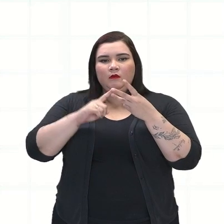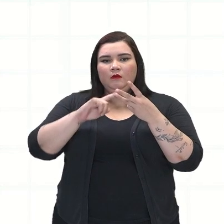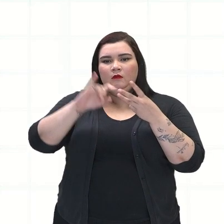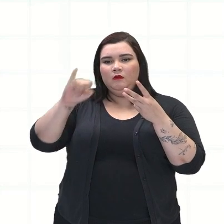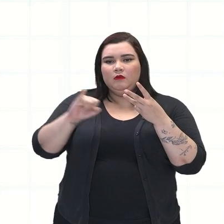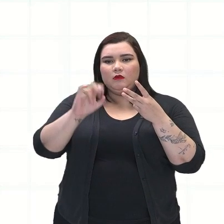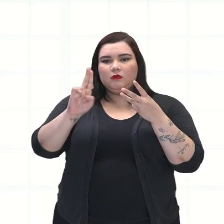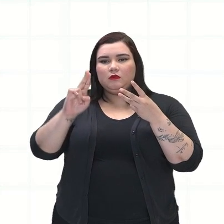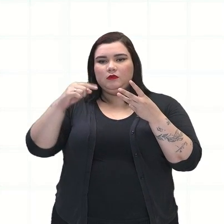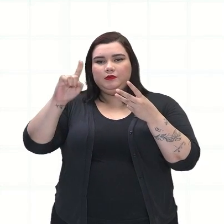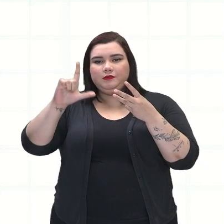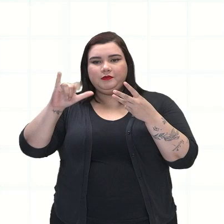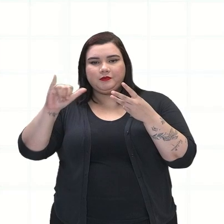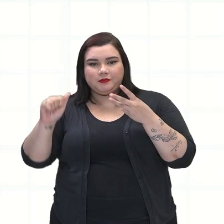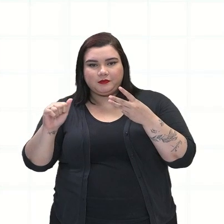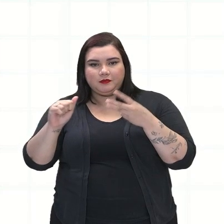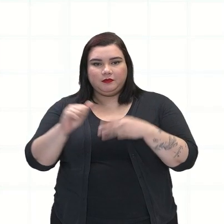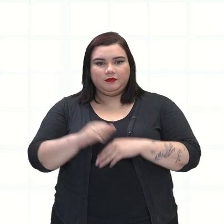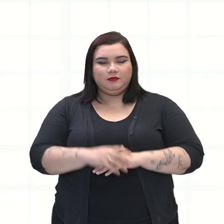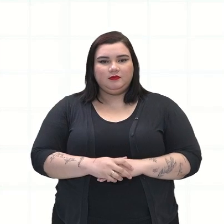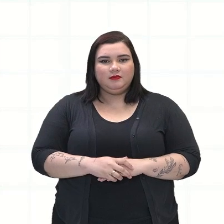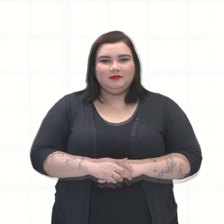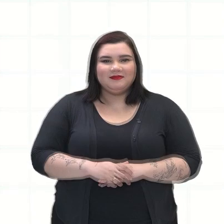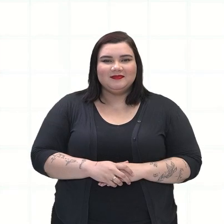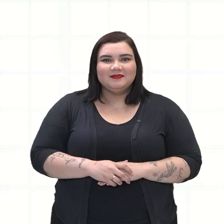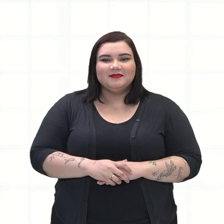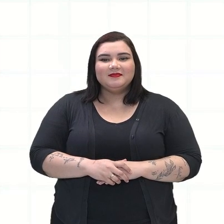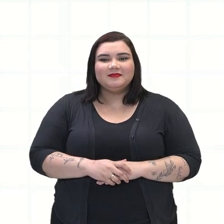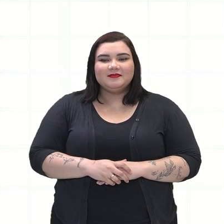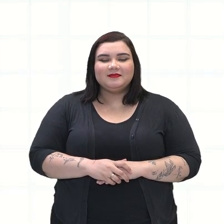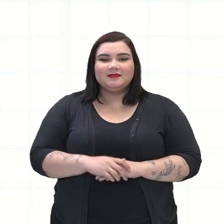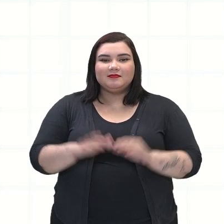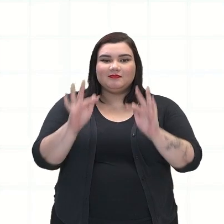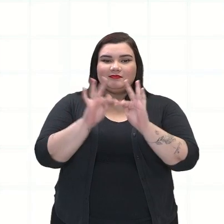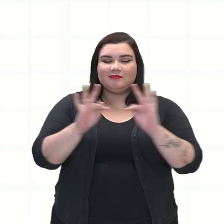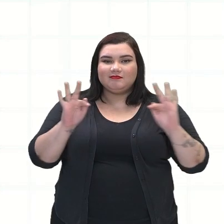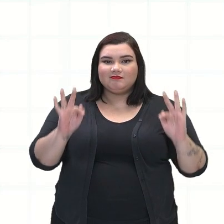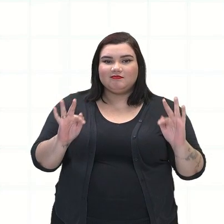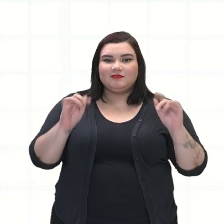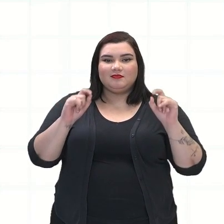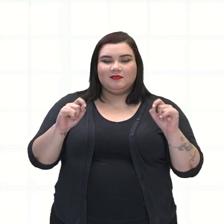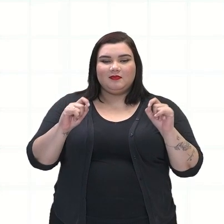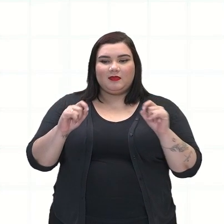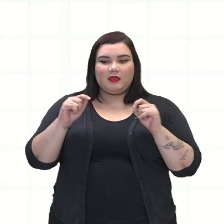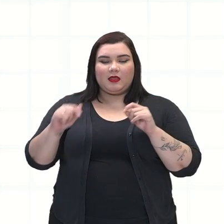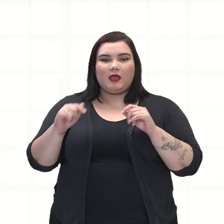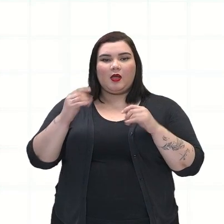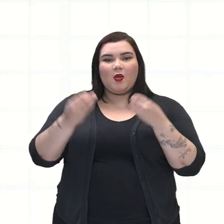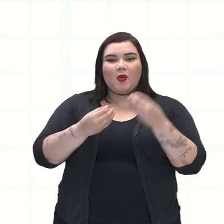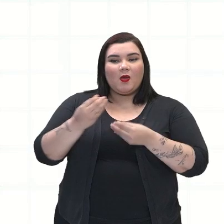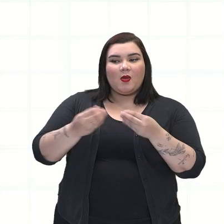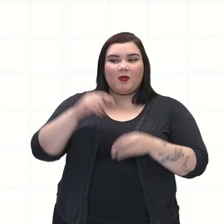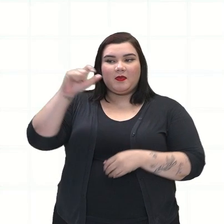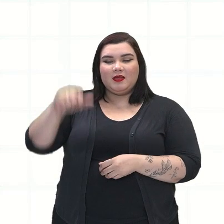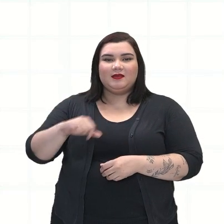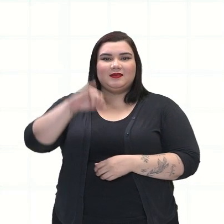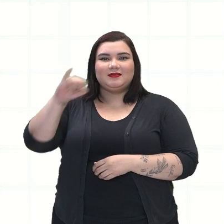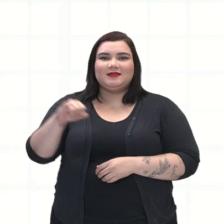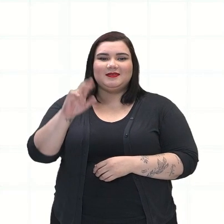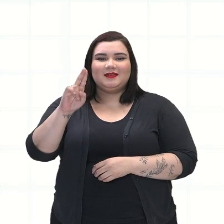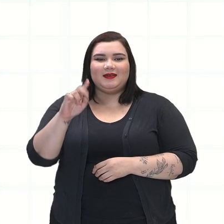A Júlia. Aqui a frase, ela quer dizer a frequência que a Júlia fica estressada.